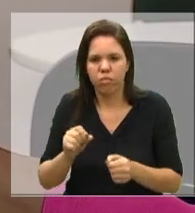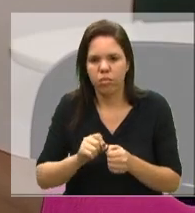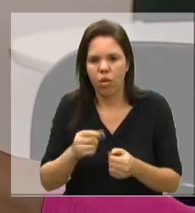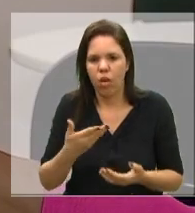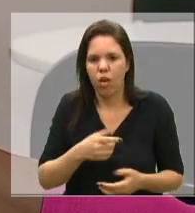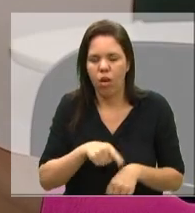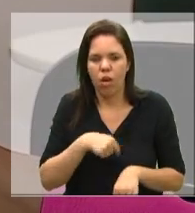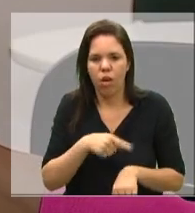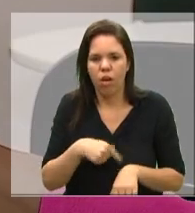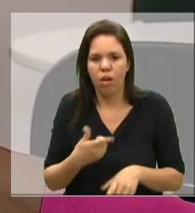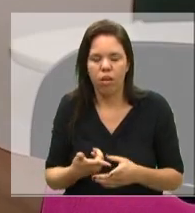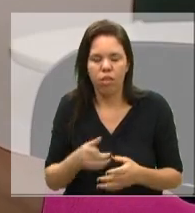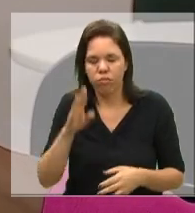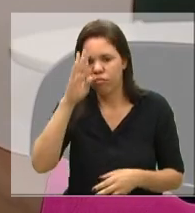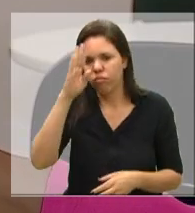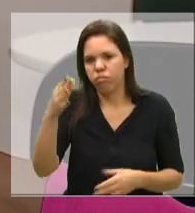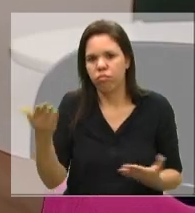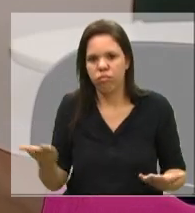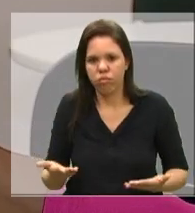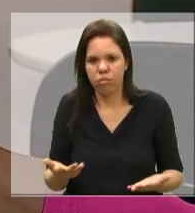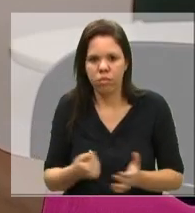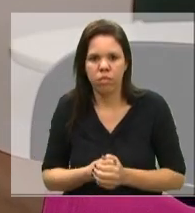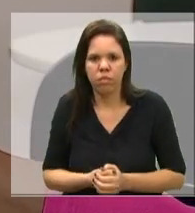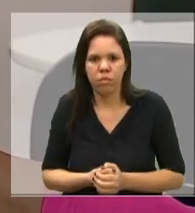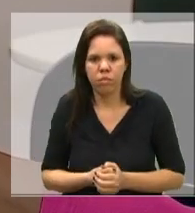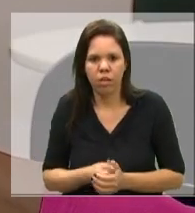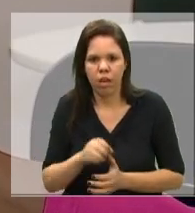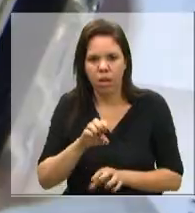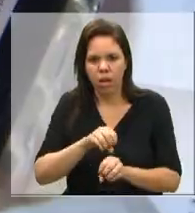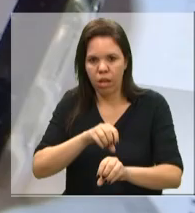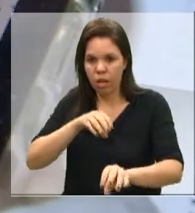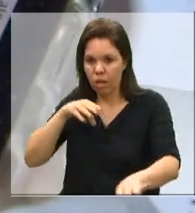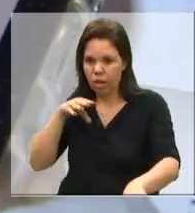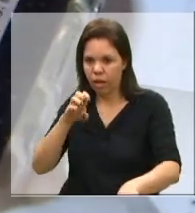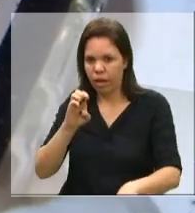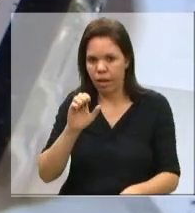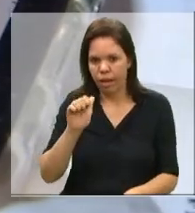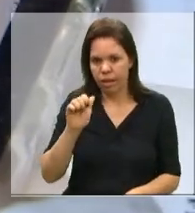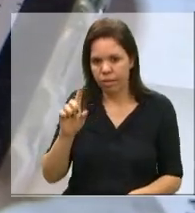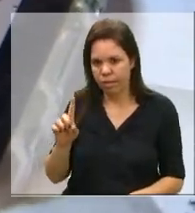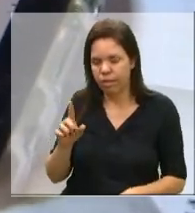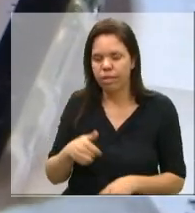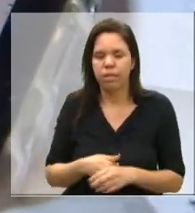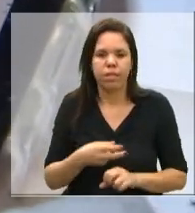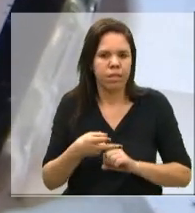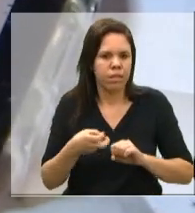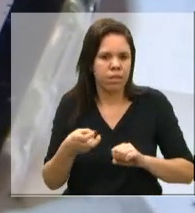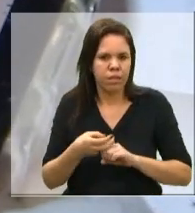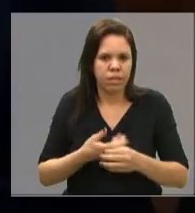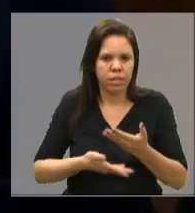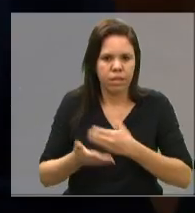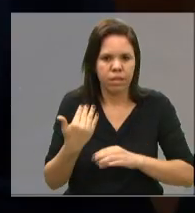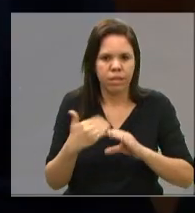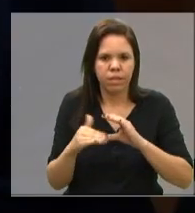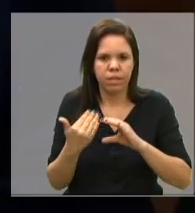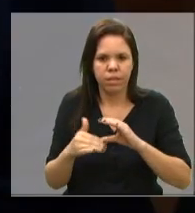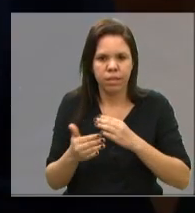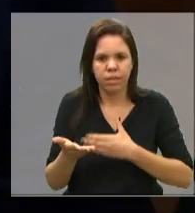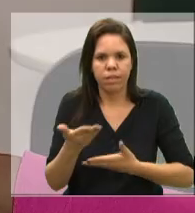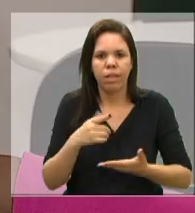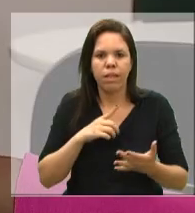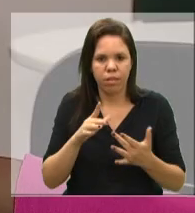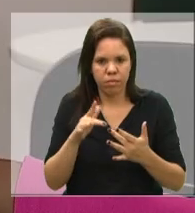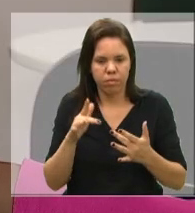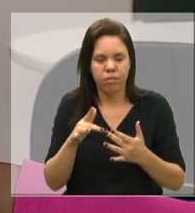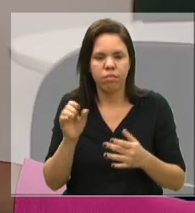mim, é o essencial hoje que é o EAD mesmo. No aplicativo de troca de mensagem, a